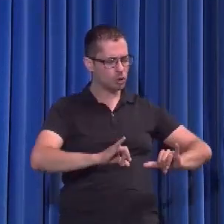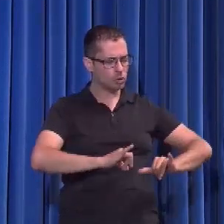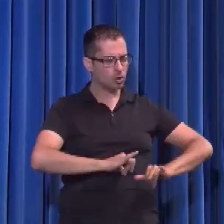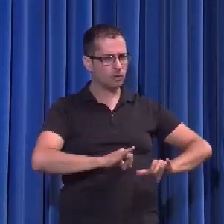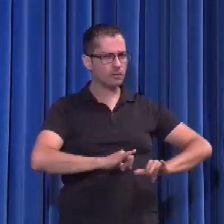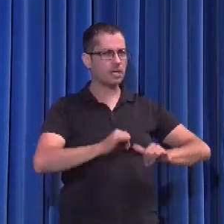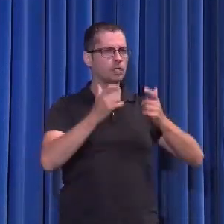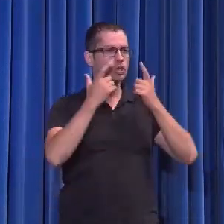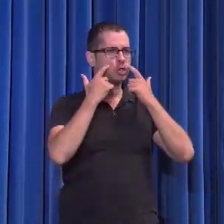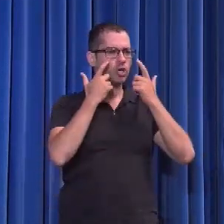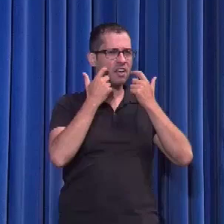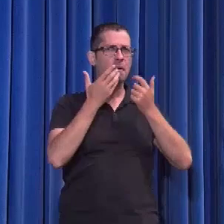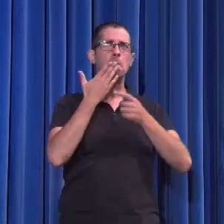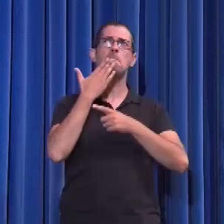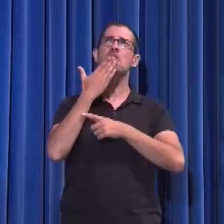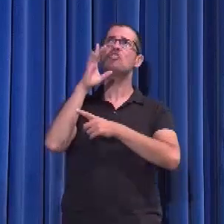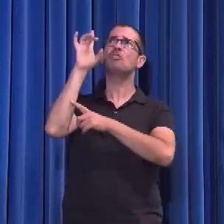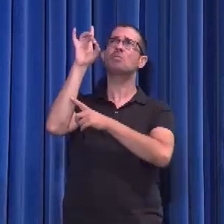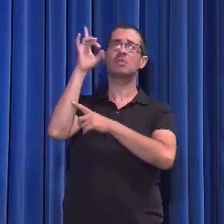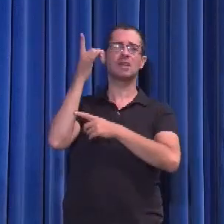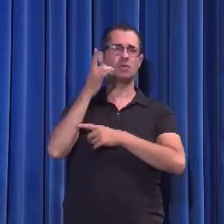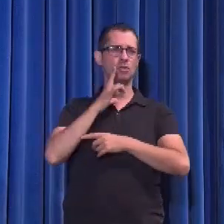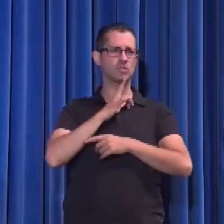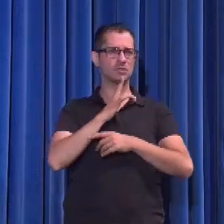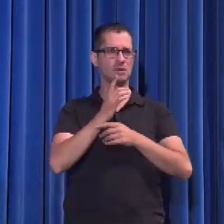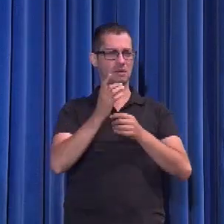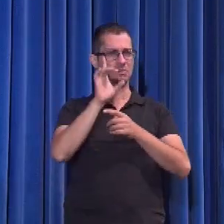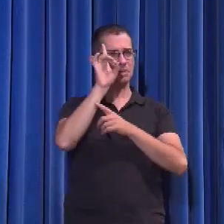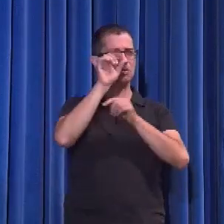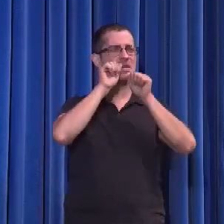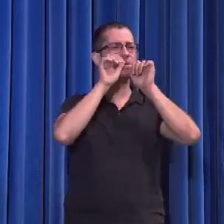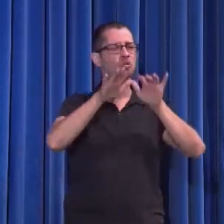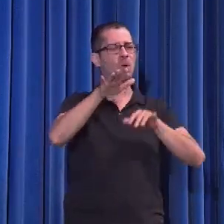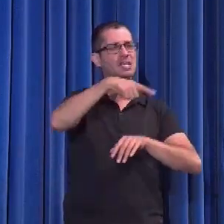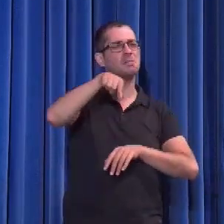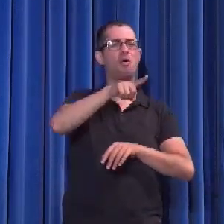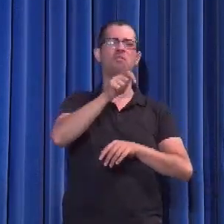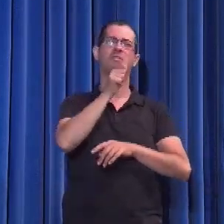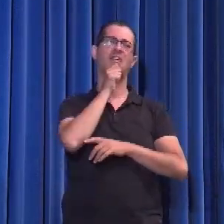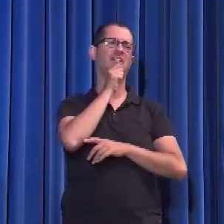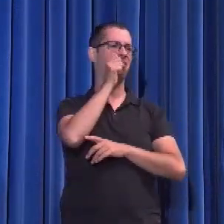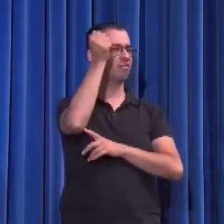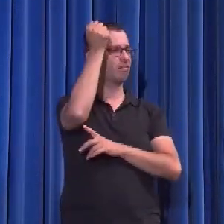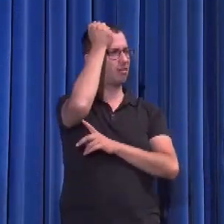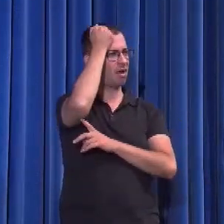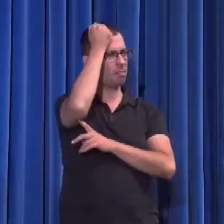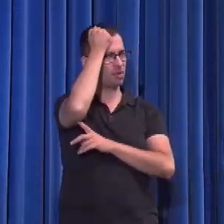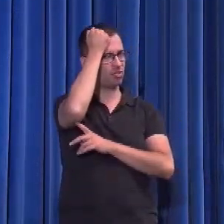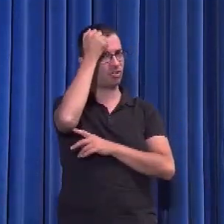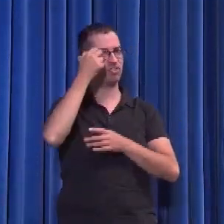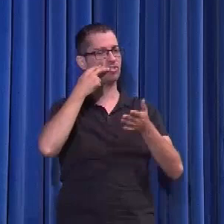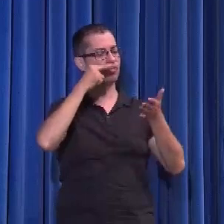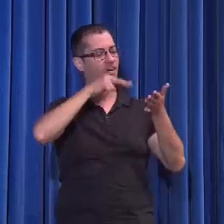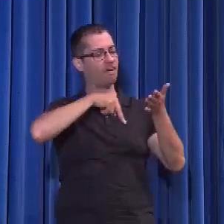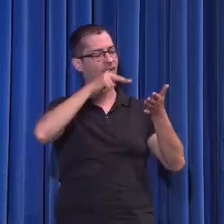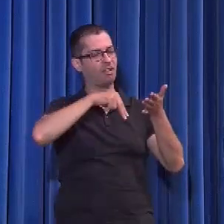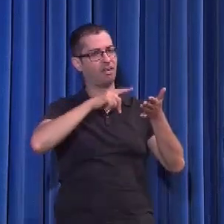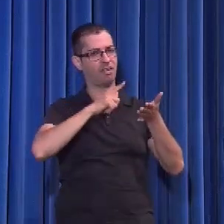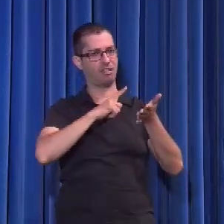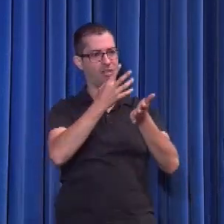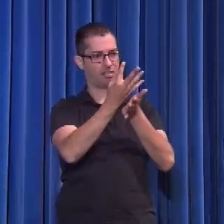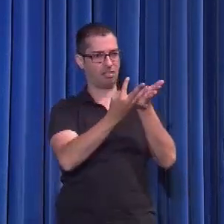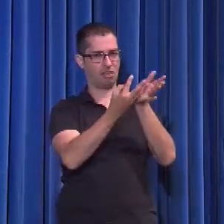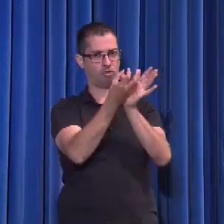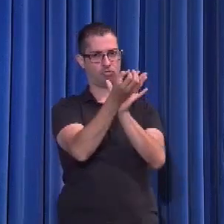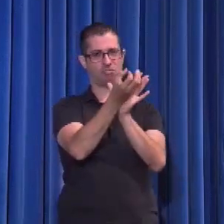do povo. E o povo não se arrependia. Nós vamos ler alguns textos e eu quero que você me acompanhe no telão, os textos que nós leremos.